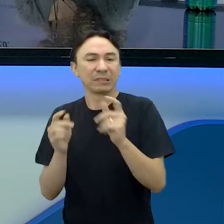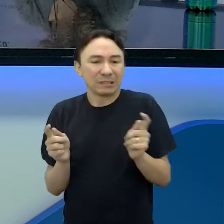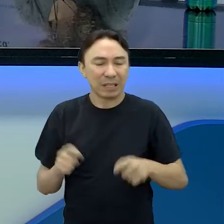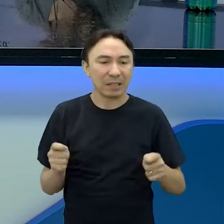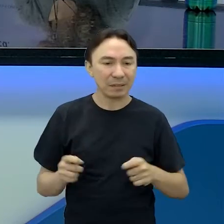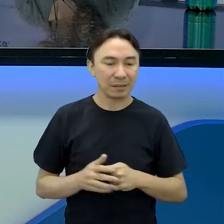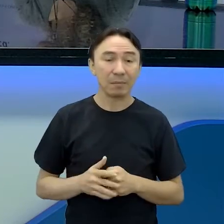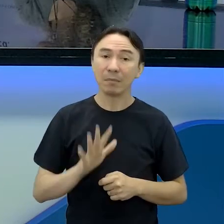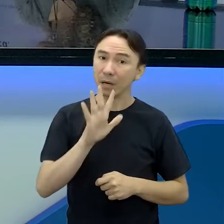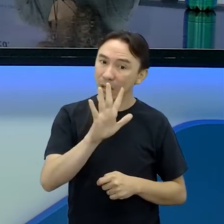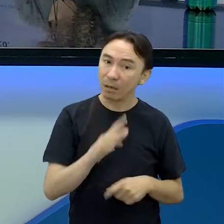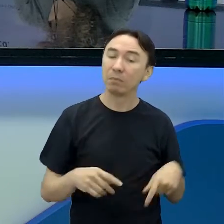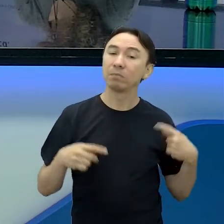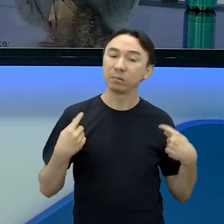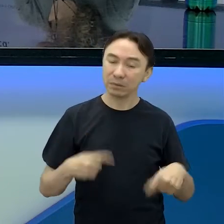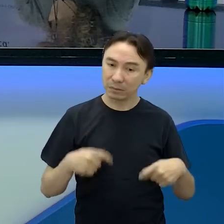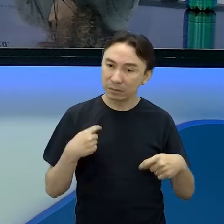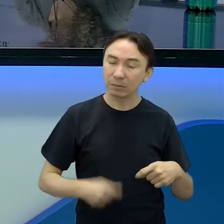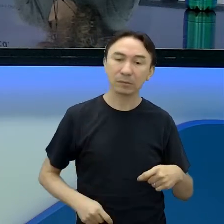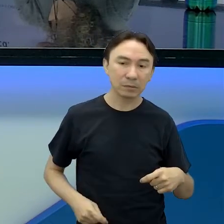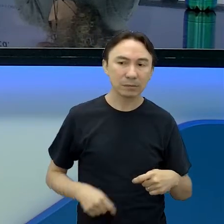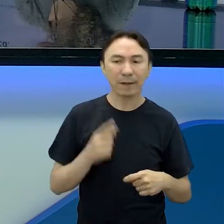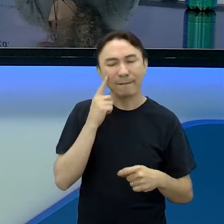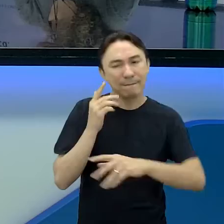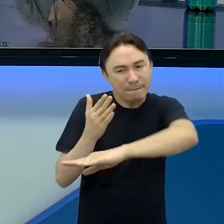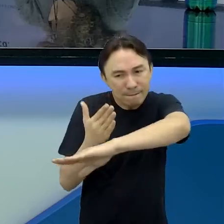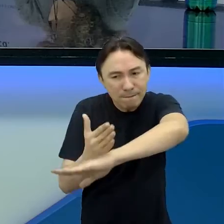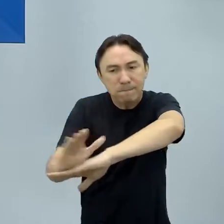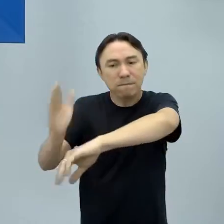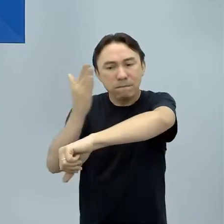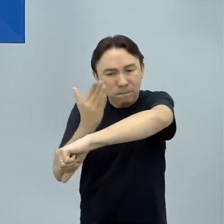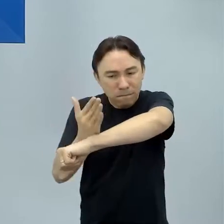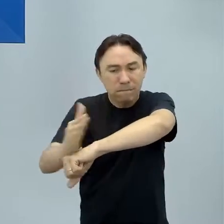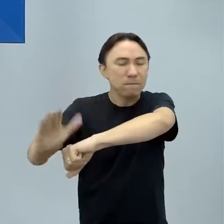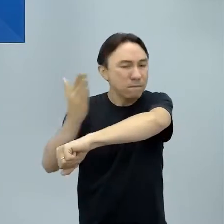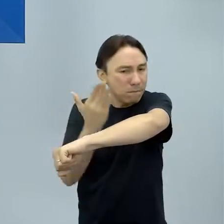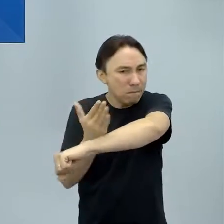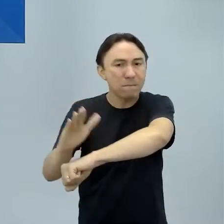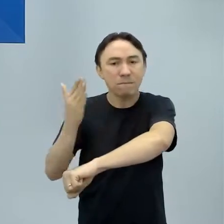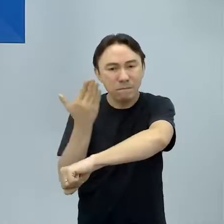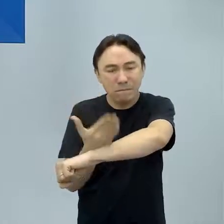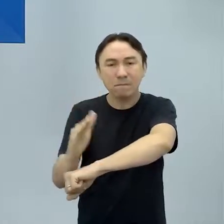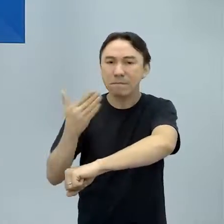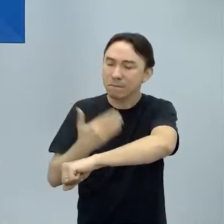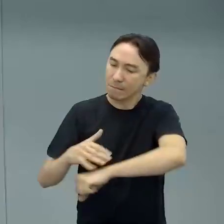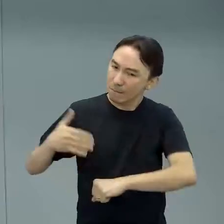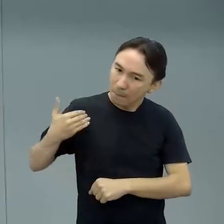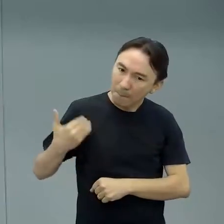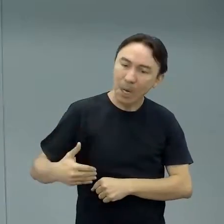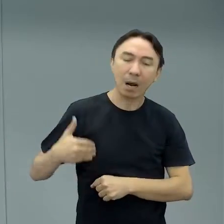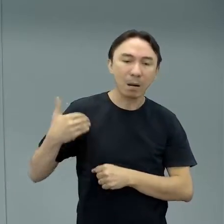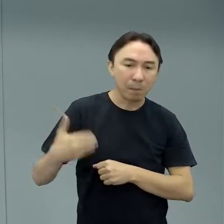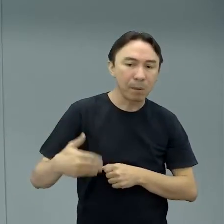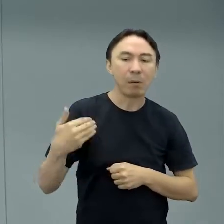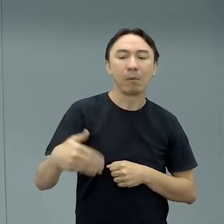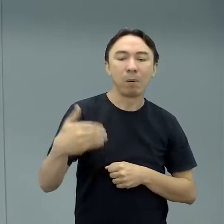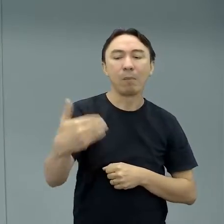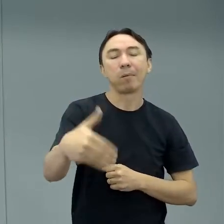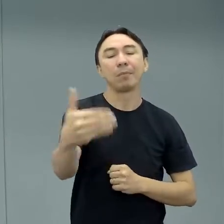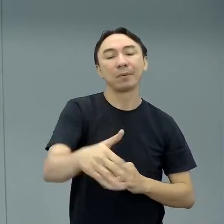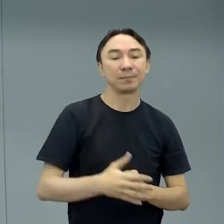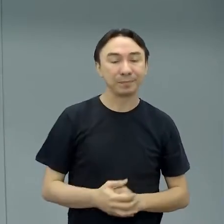desse estímulo. Isso, é um estímulo, treino, né? Então é uma coisa que tem que ser mais constante. Então, mais uma vez, a